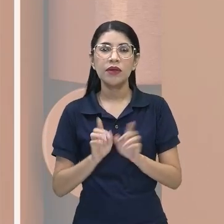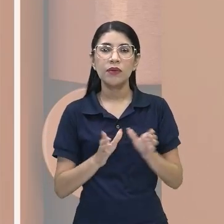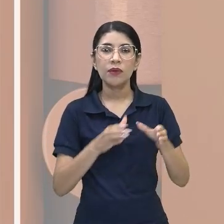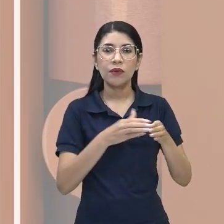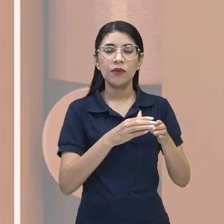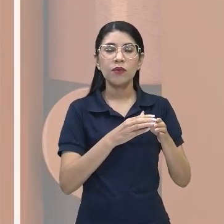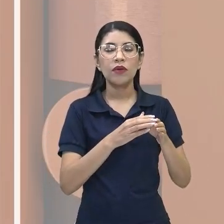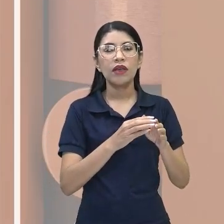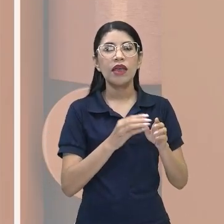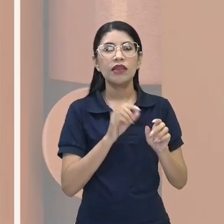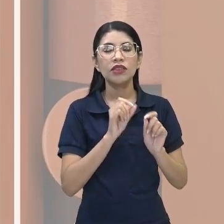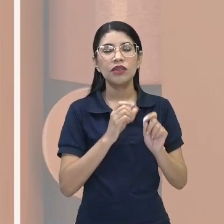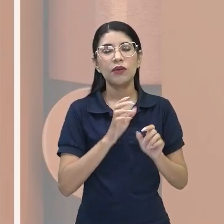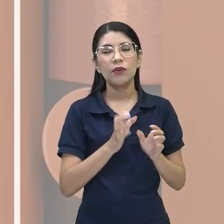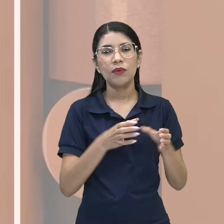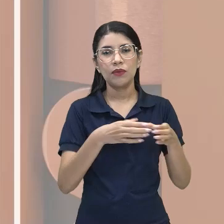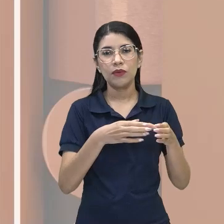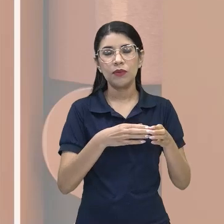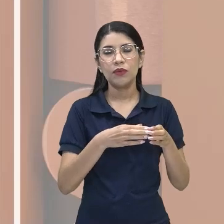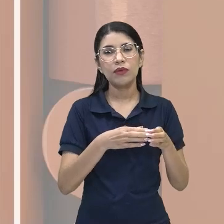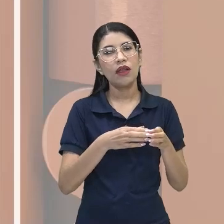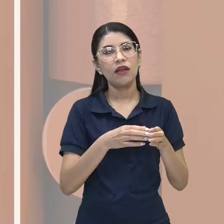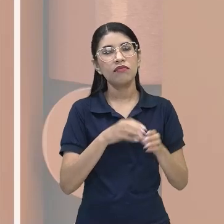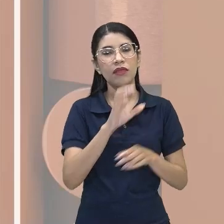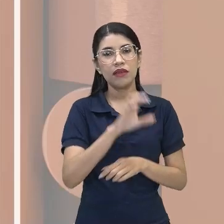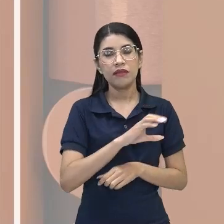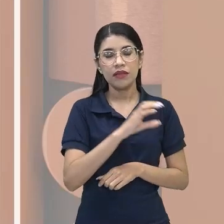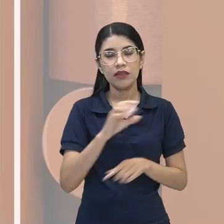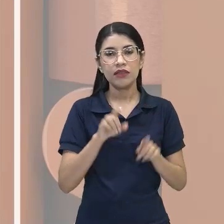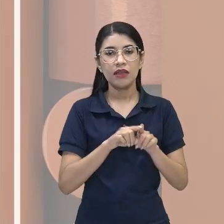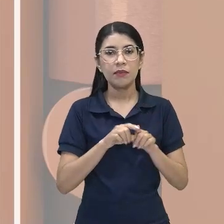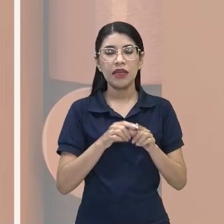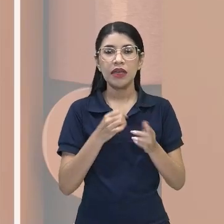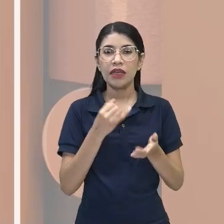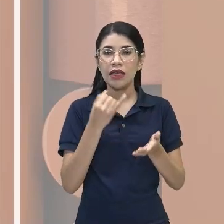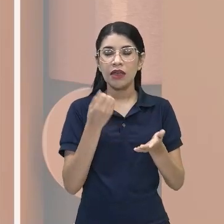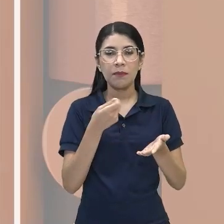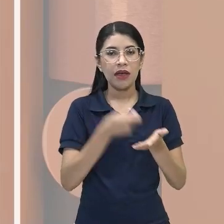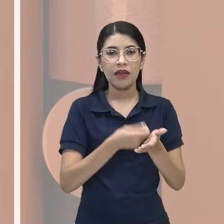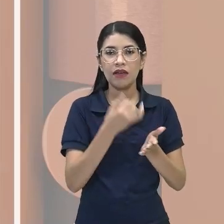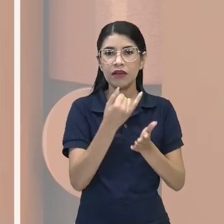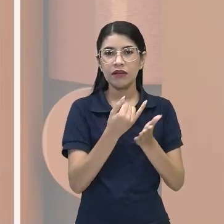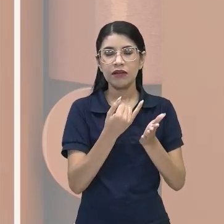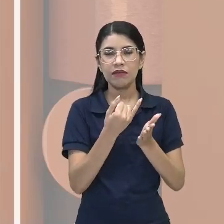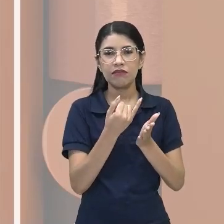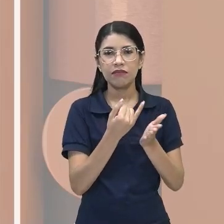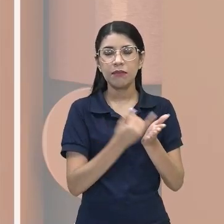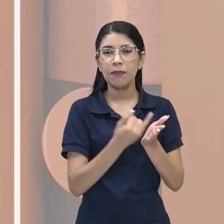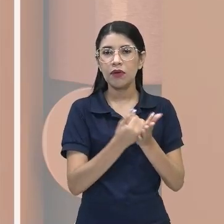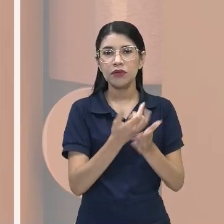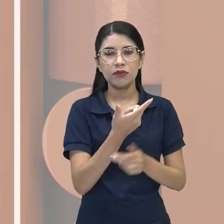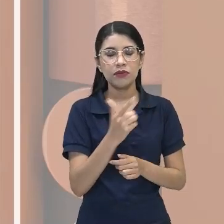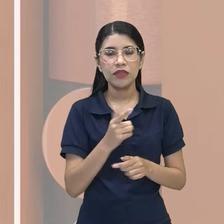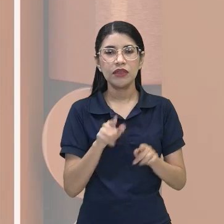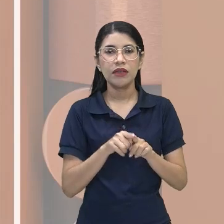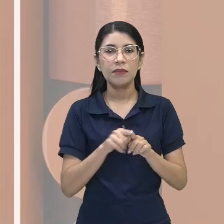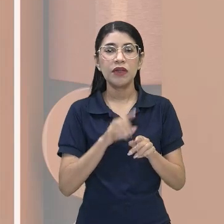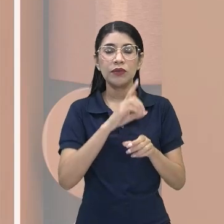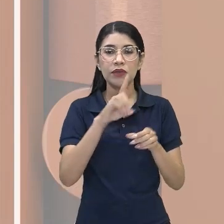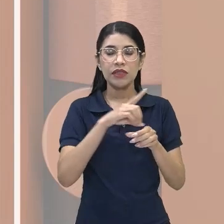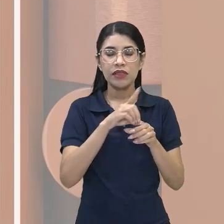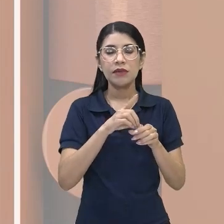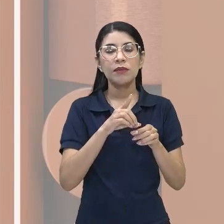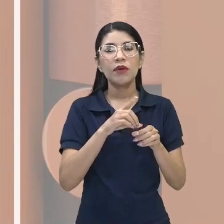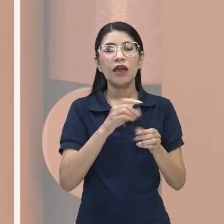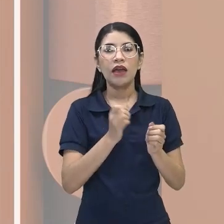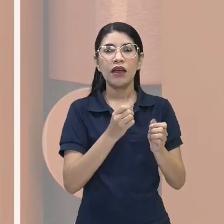ali o clero e a nobreza, que não pagavam imposto, tá, gente? Muito pelo contrário, a igreja recebia o dízimo e a nobreza